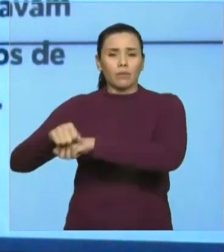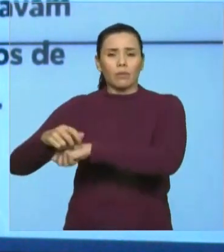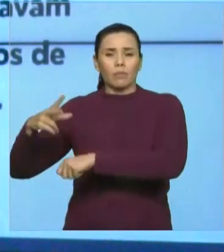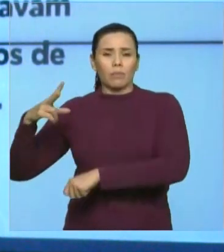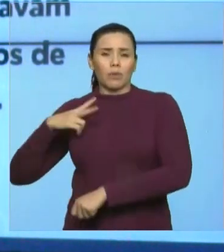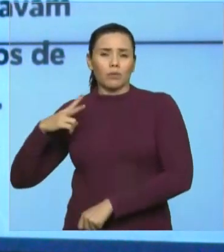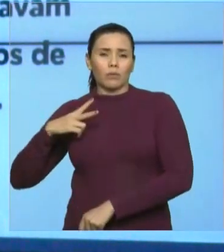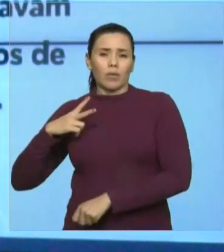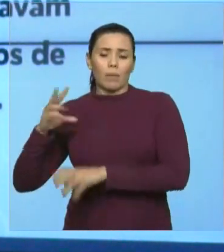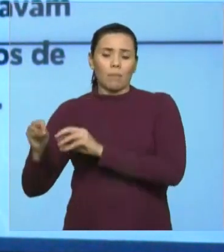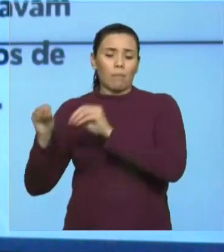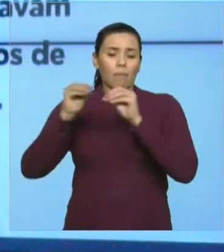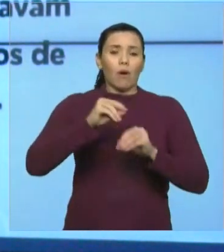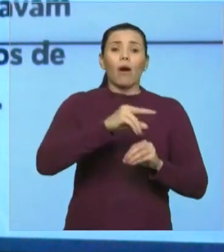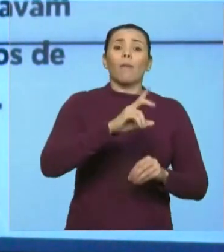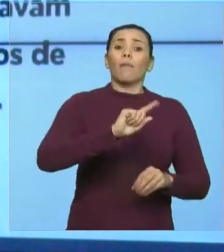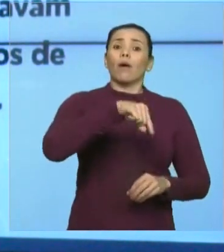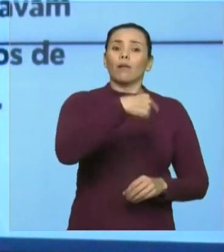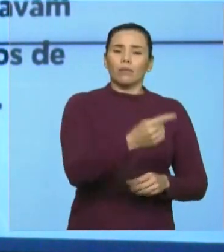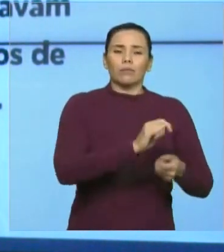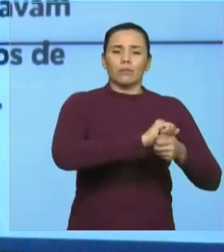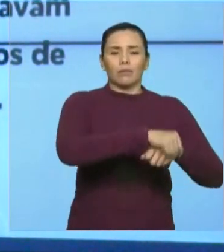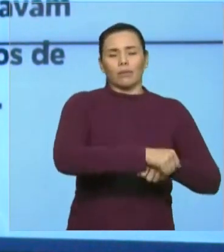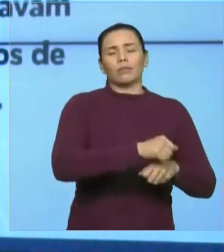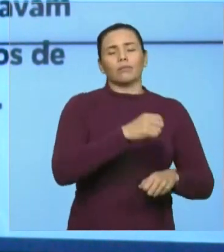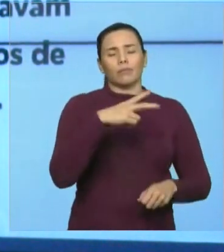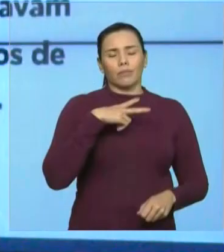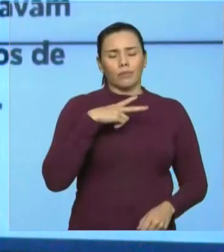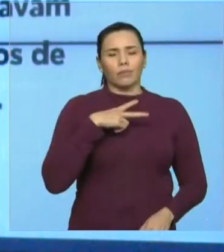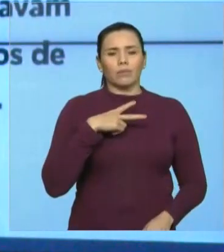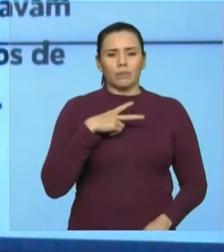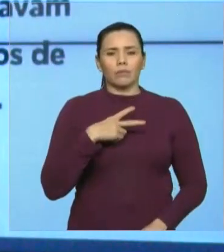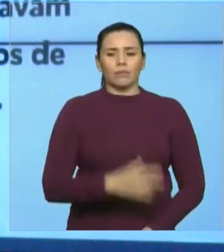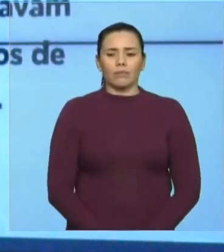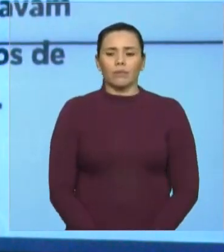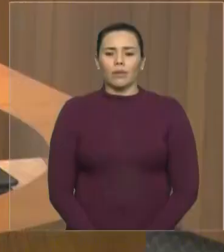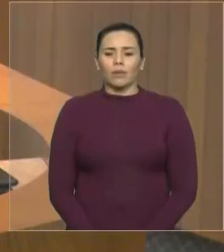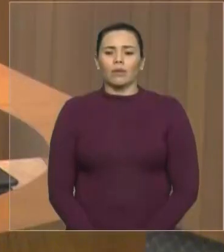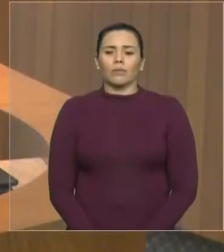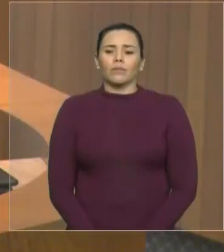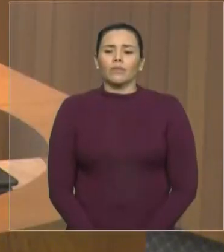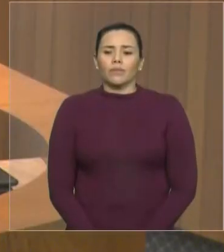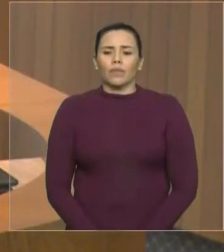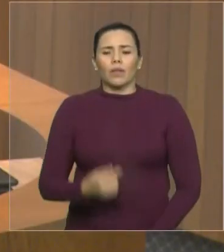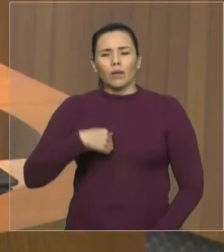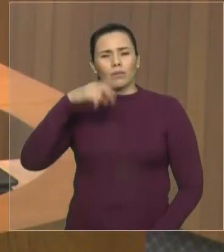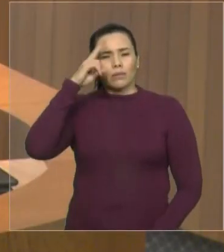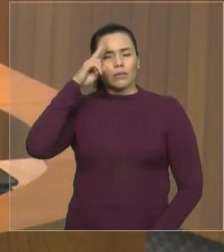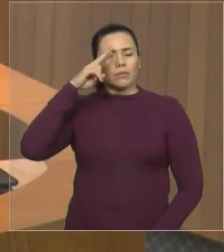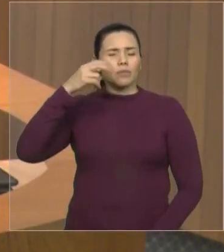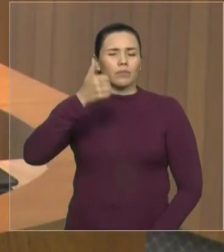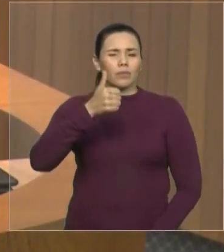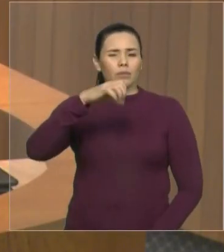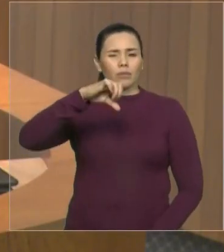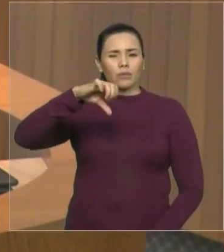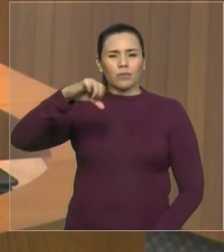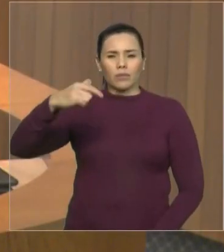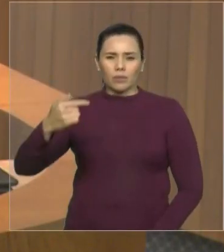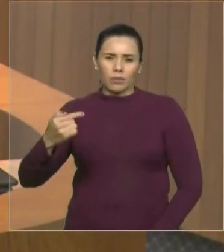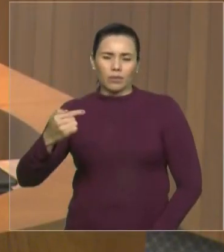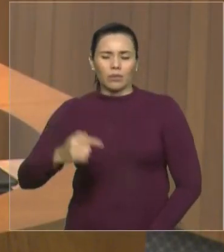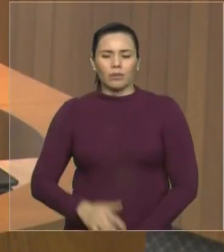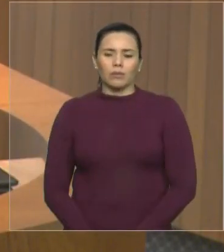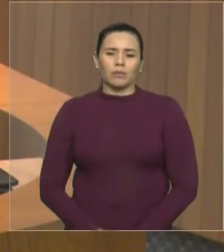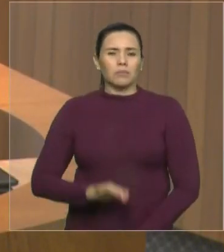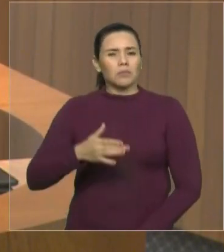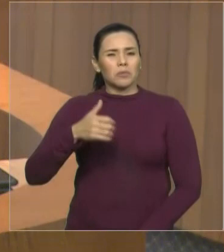tem a opção de tentar mais um ano. Eu me recordo de quando eu fiz vestibular na UFA, no ano de 1997, ingressando em 98,